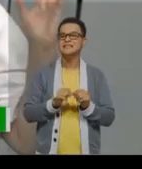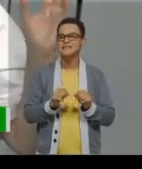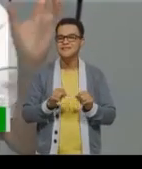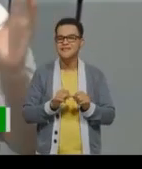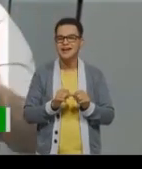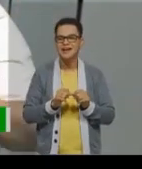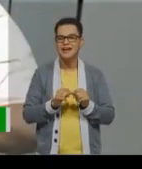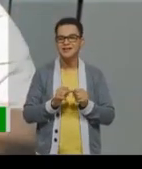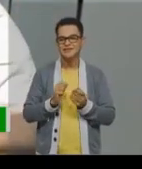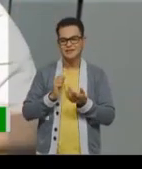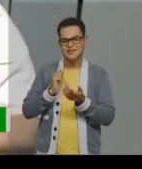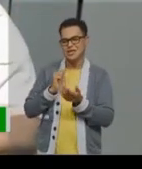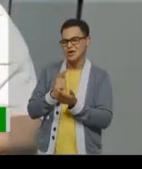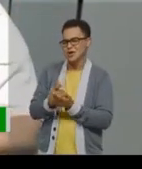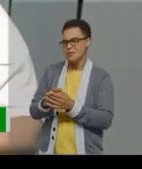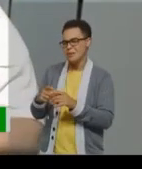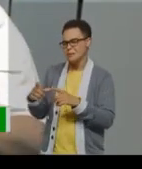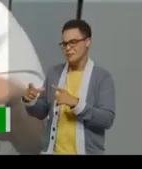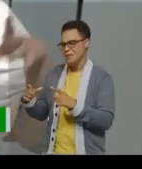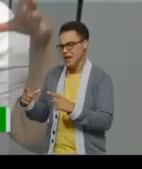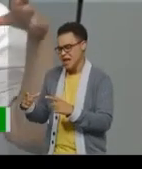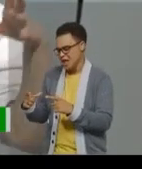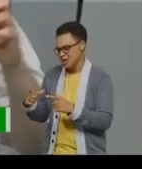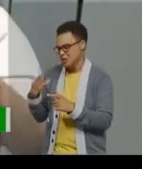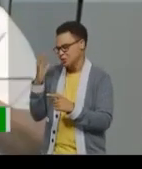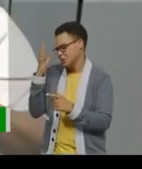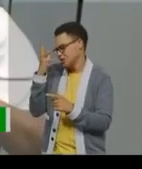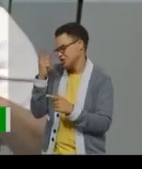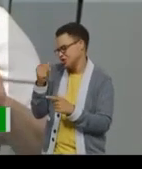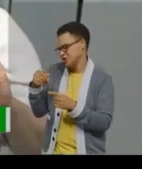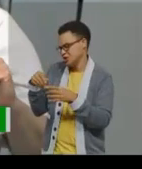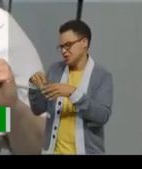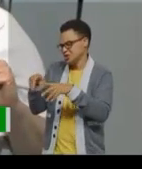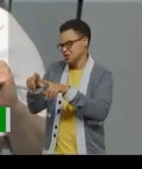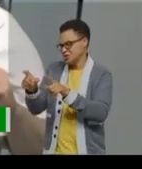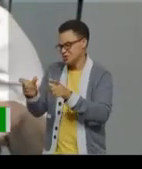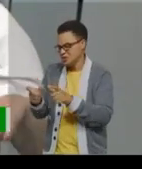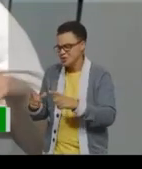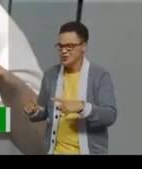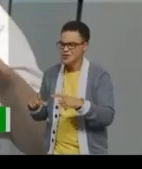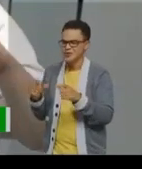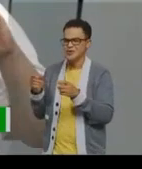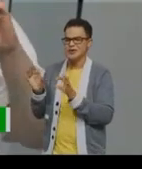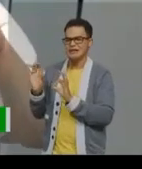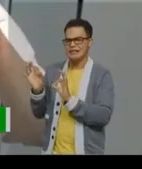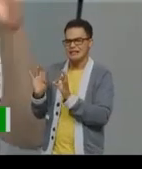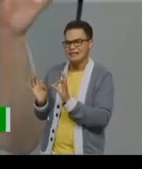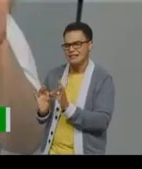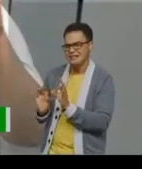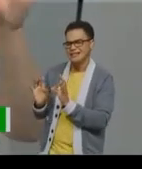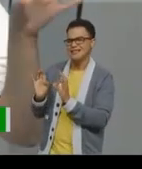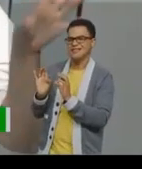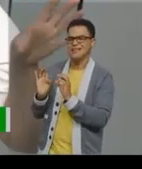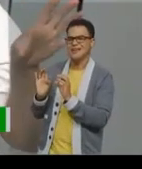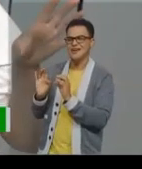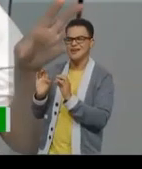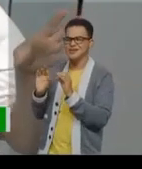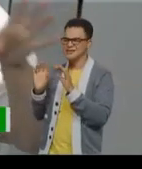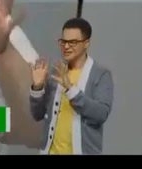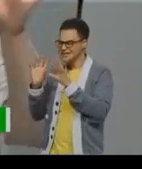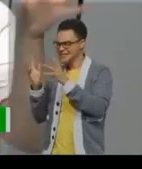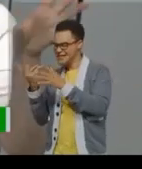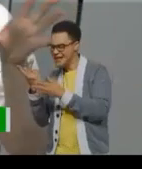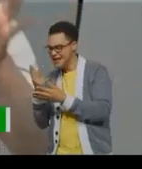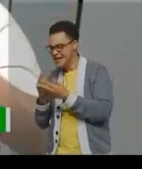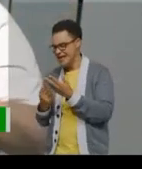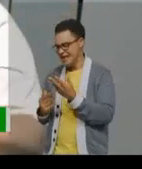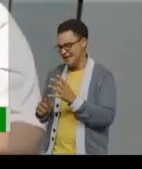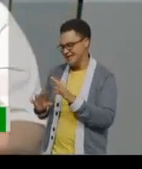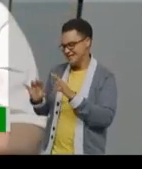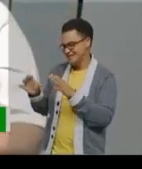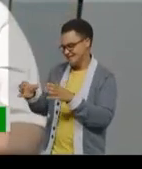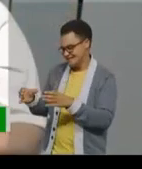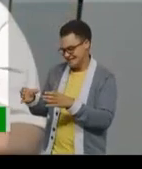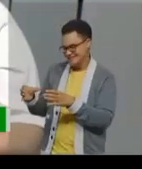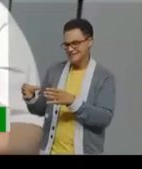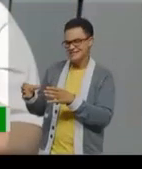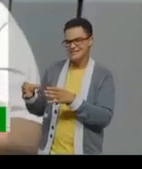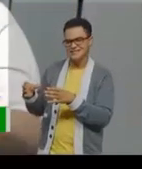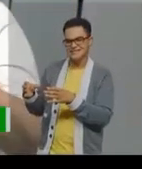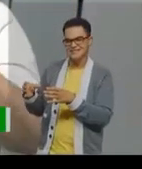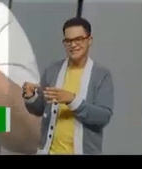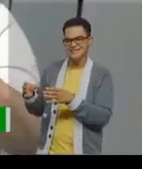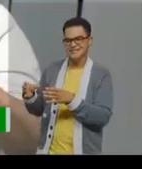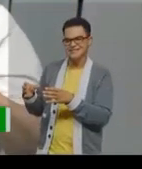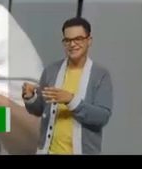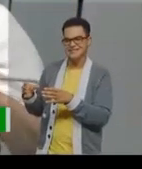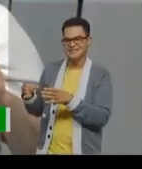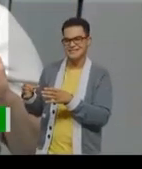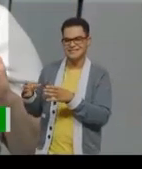pratinho bonitinho para ele, em formato de ossinho, ou lá com aquele bichinho desenhado e tal.